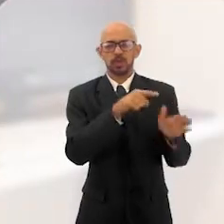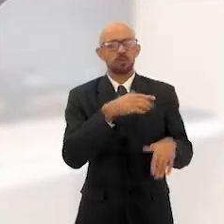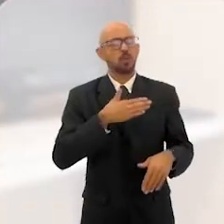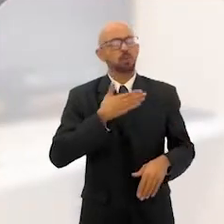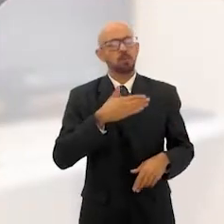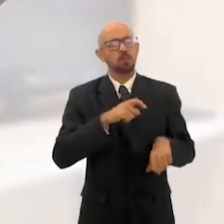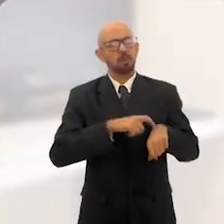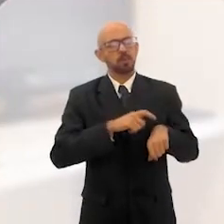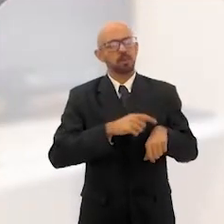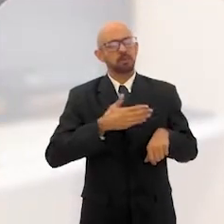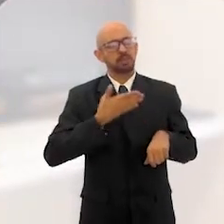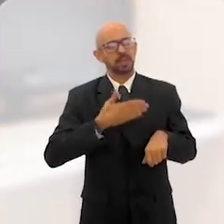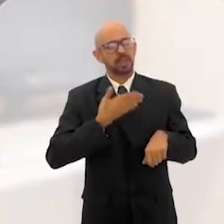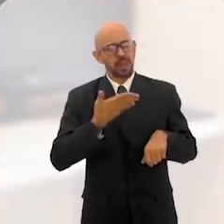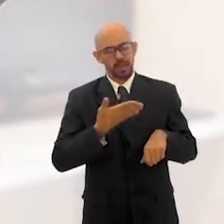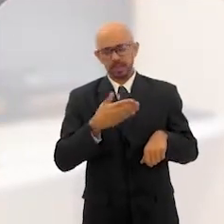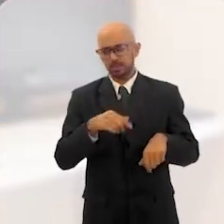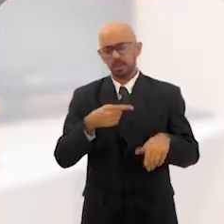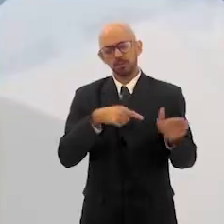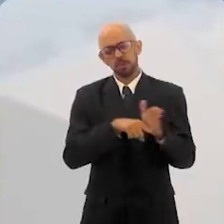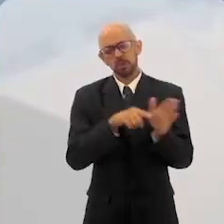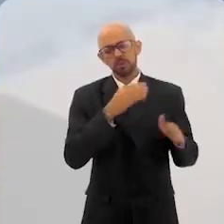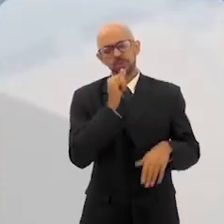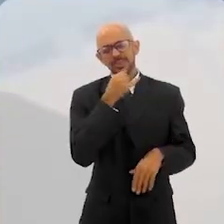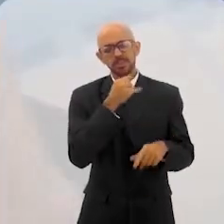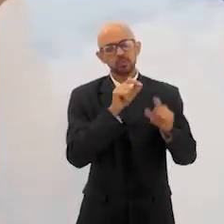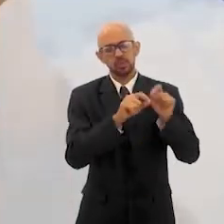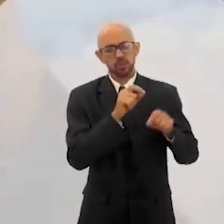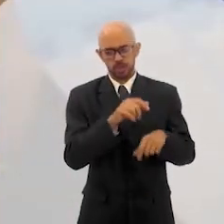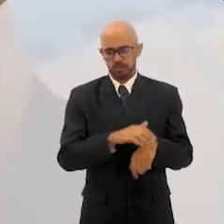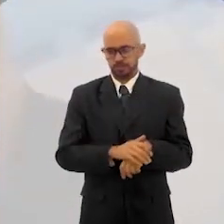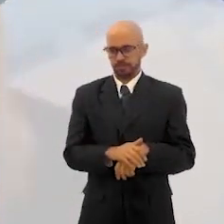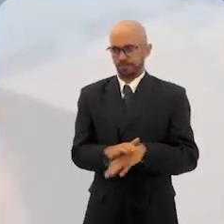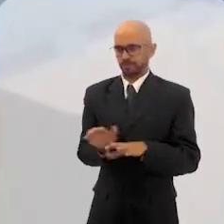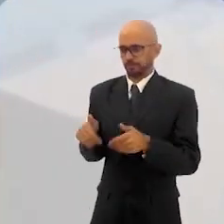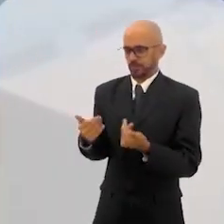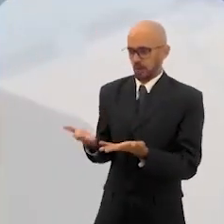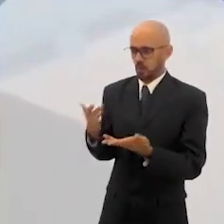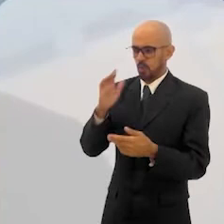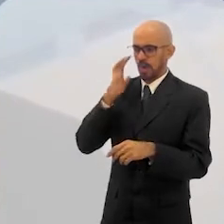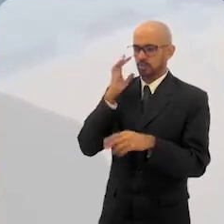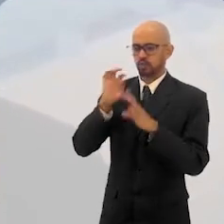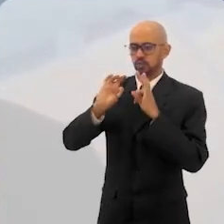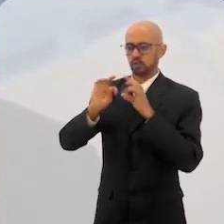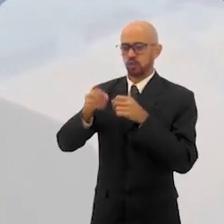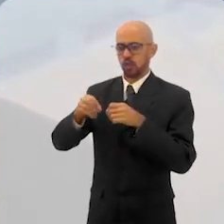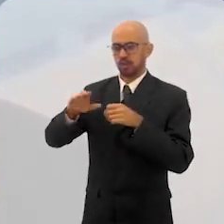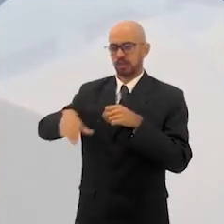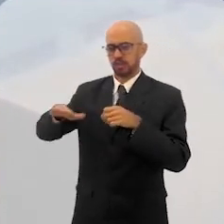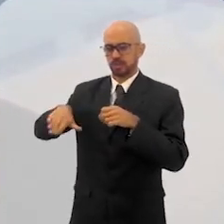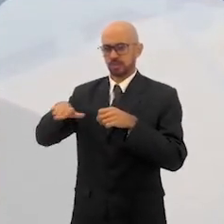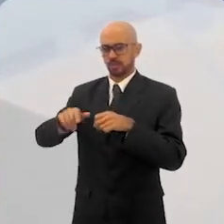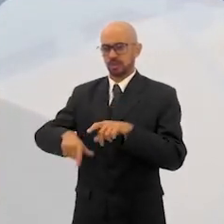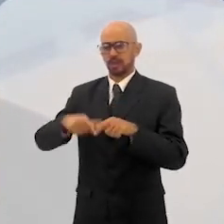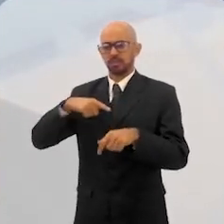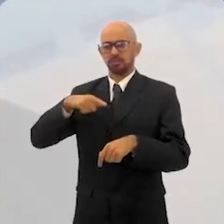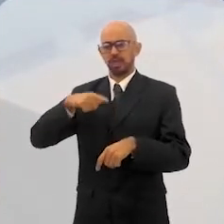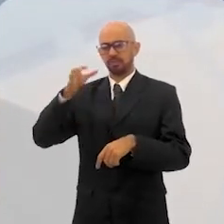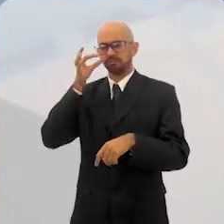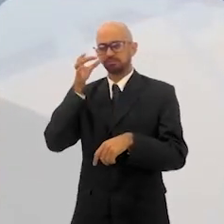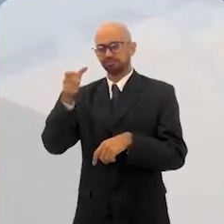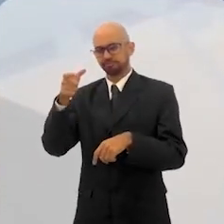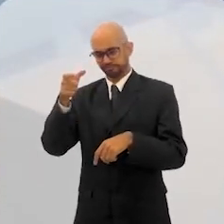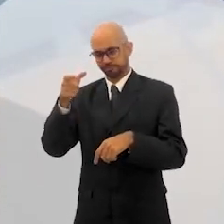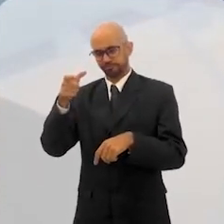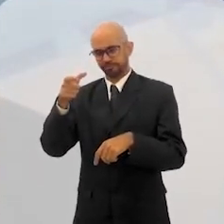infância. E qual foi o momento mais triste? certeza. Eu acho que toda criança ela tem expectativas,